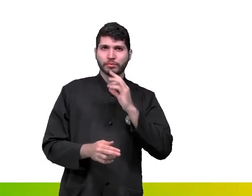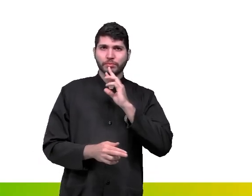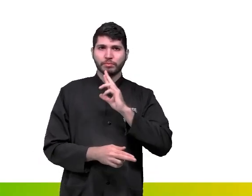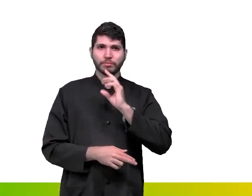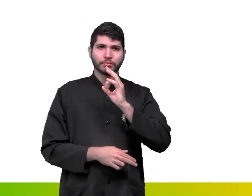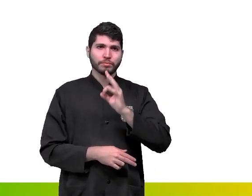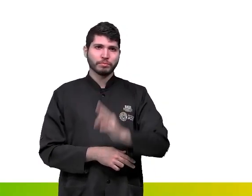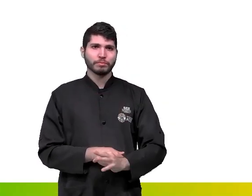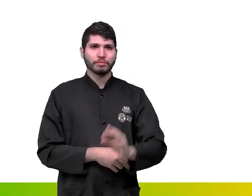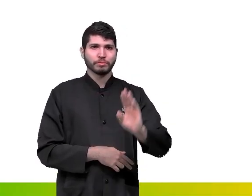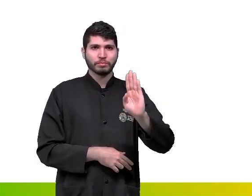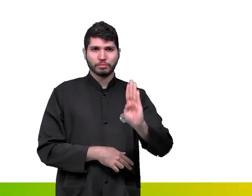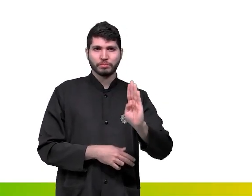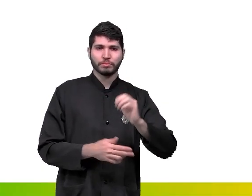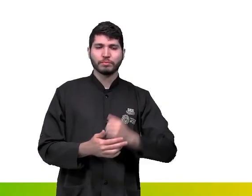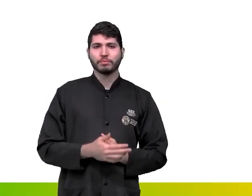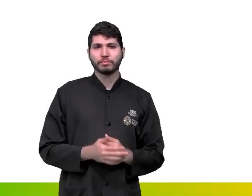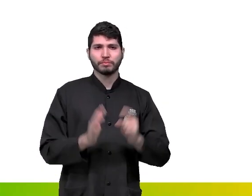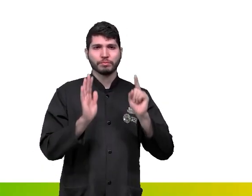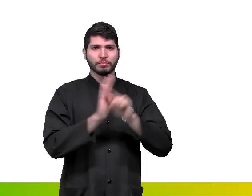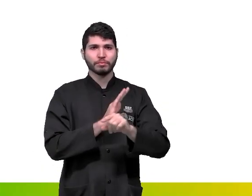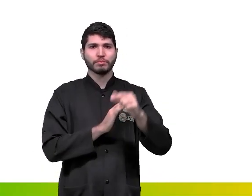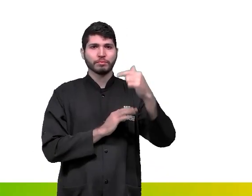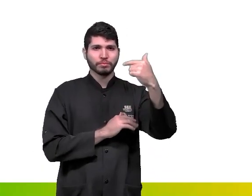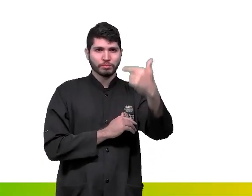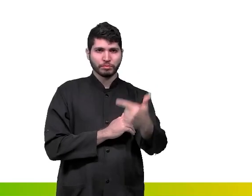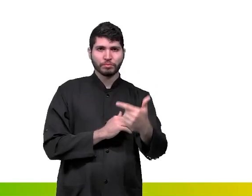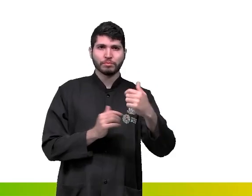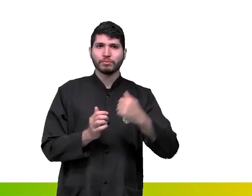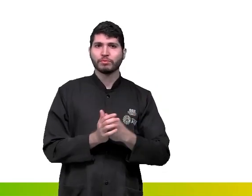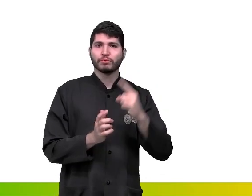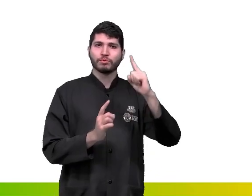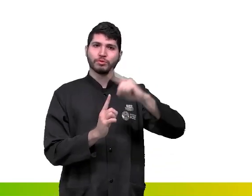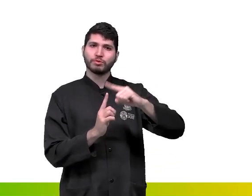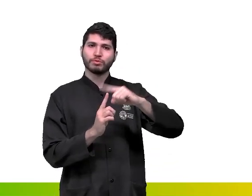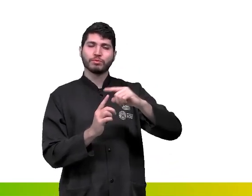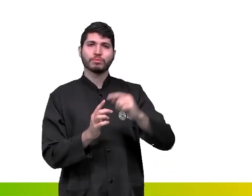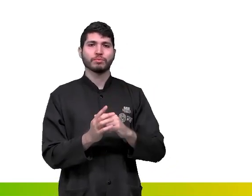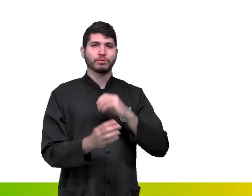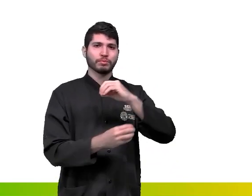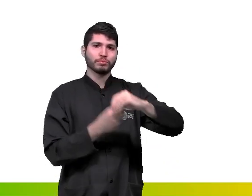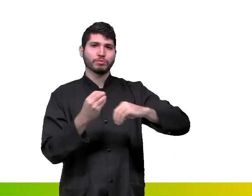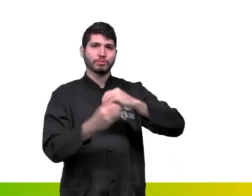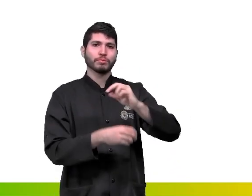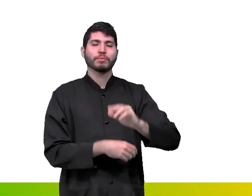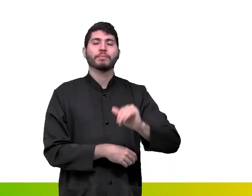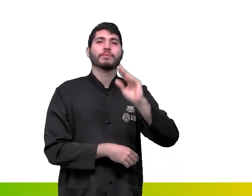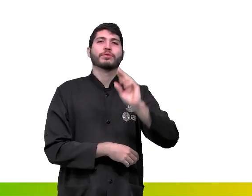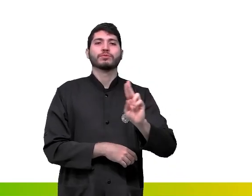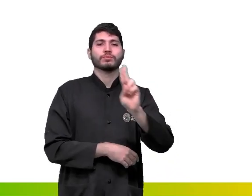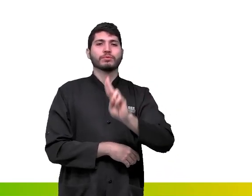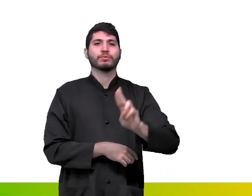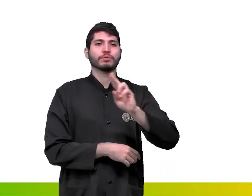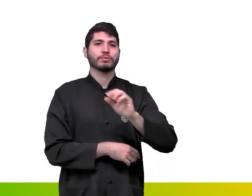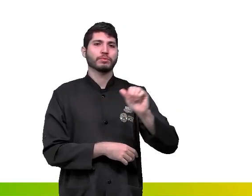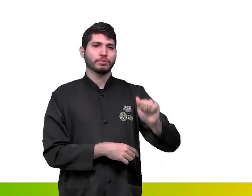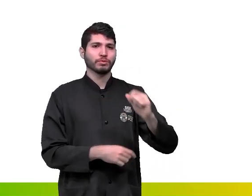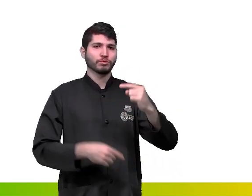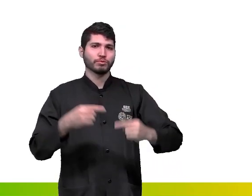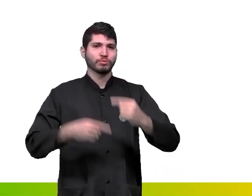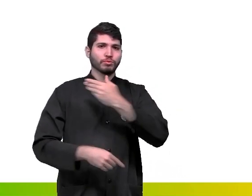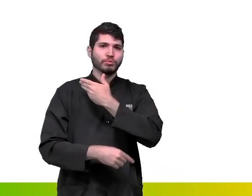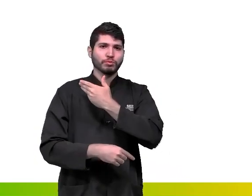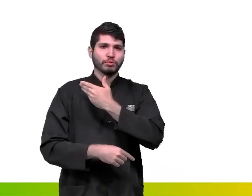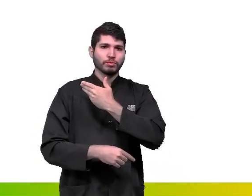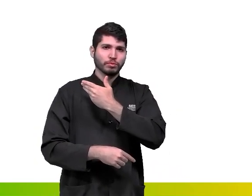Em que tipo de situações o portunhol é mais utilizado? Em discursos políticos e cerimônias oficiais? Não, porque falamos que